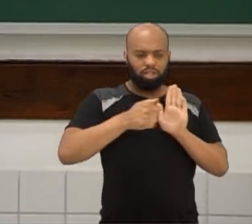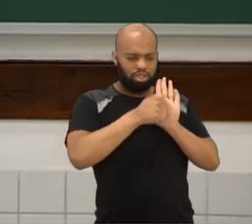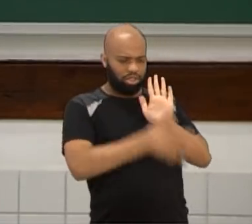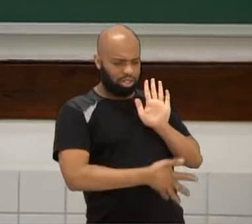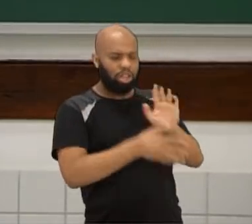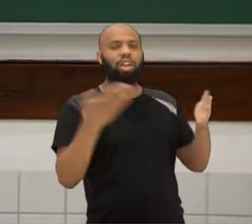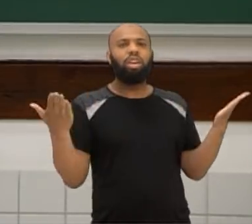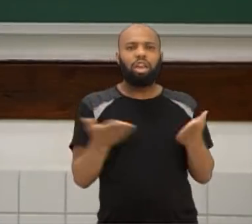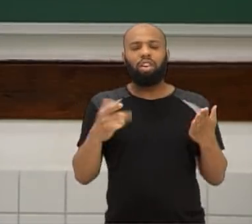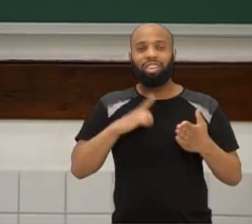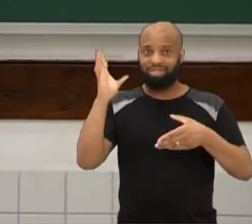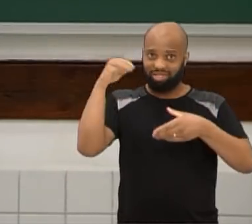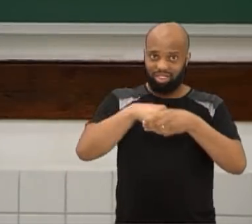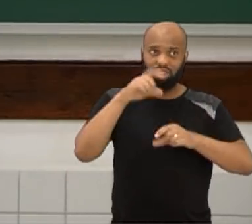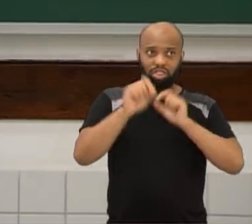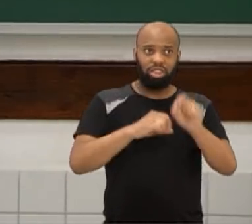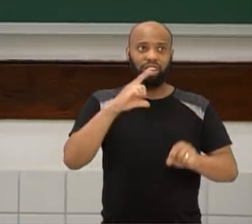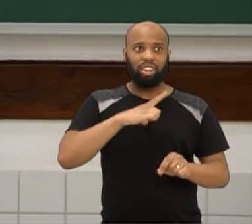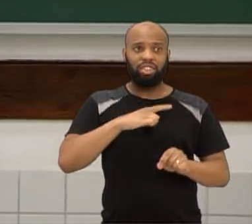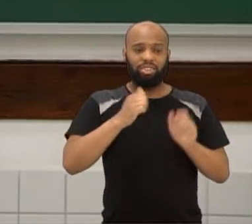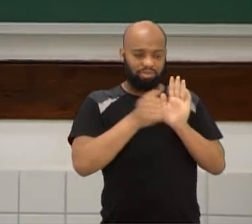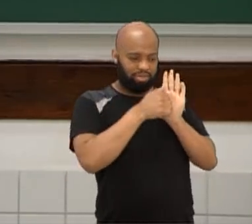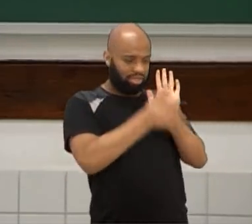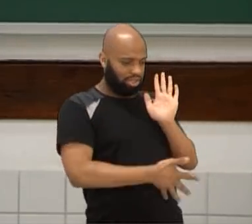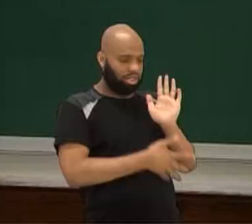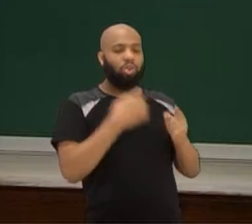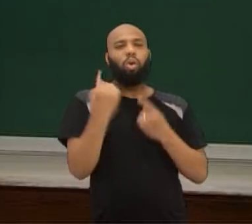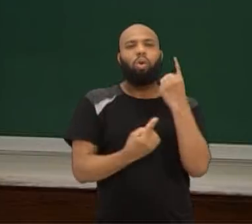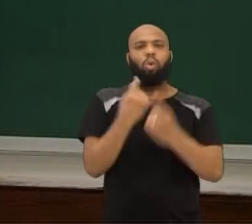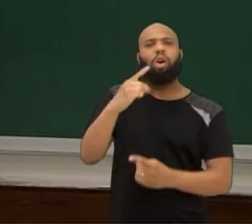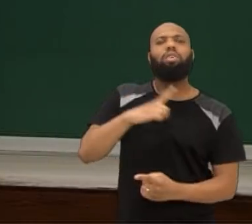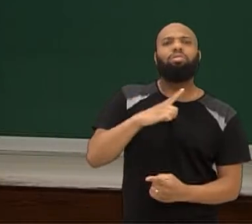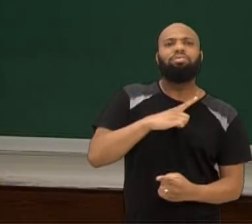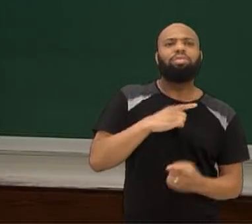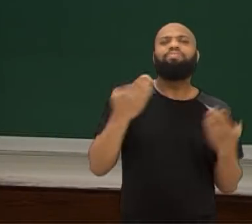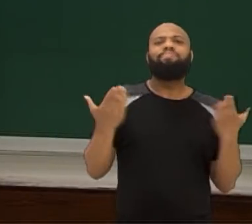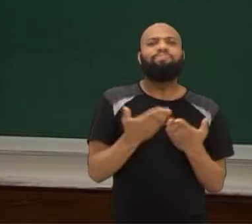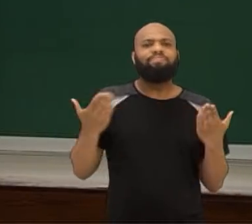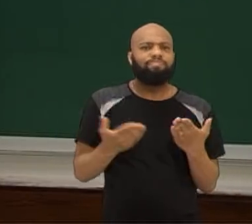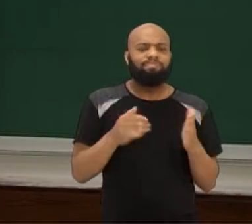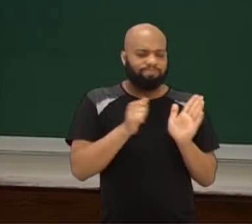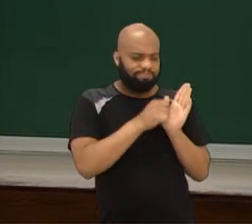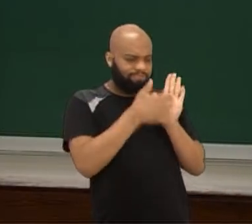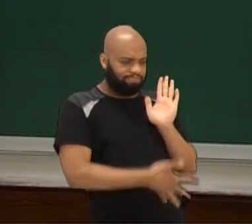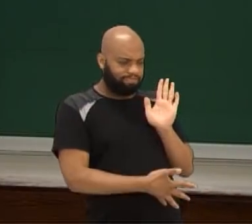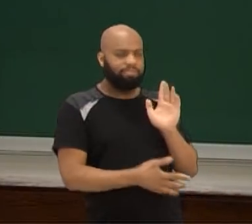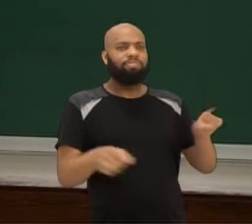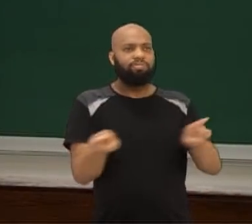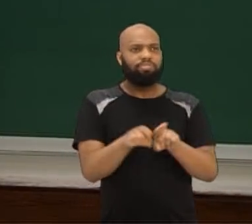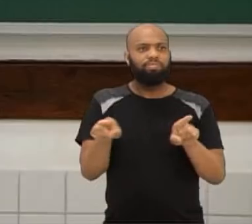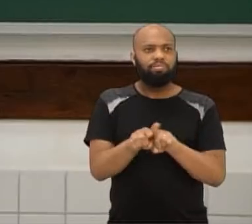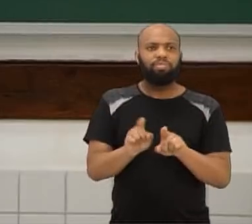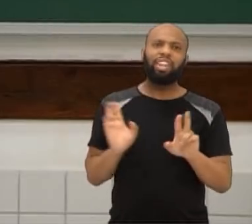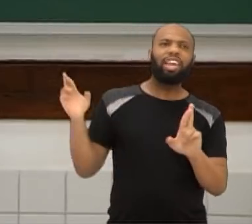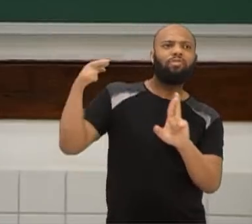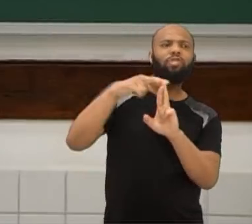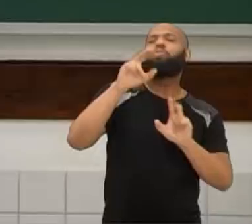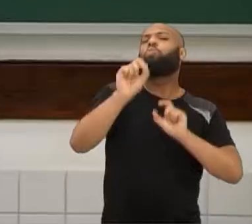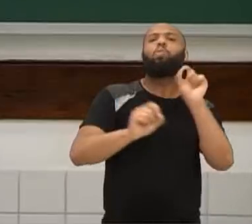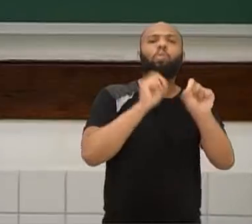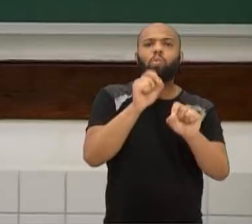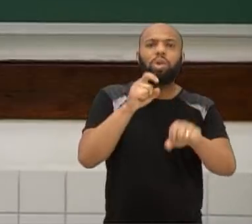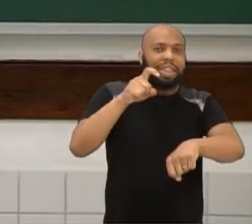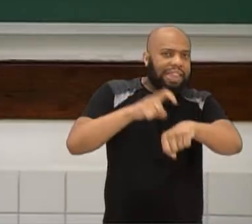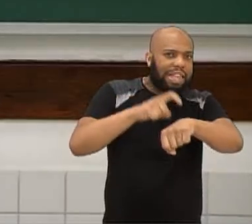parte do panfleto, eu tenho uma figura de linguagem. Que figura de linguagem é essa e a que ela se